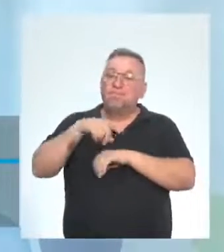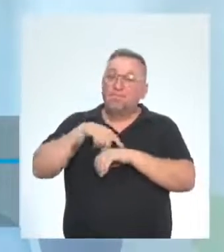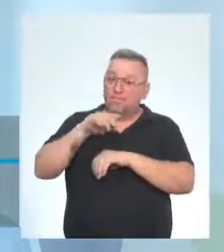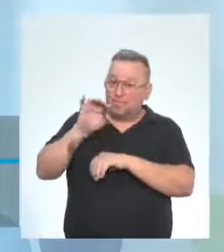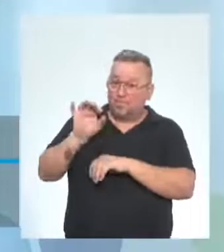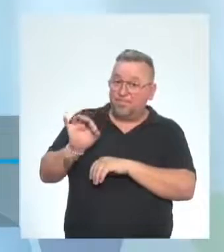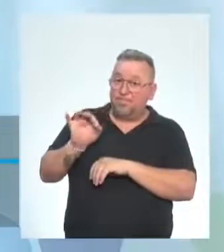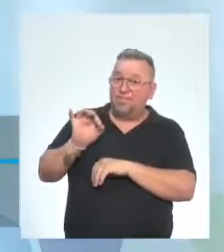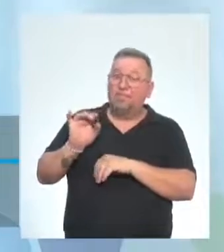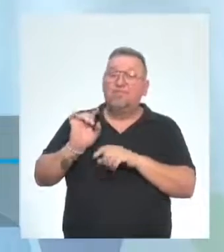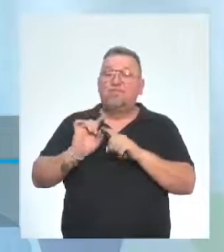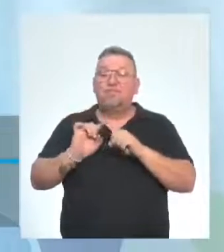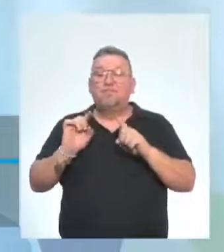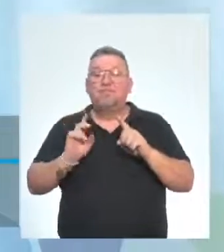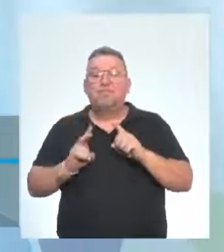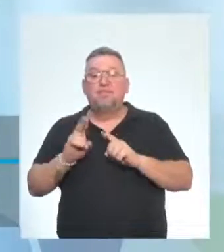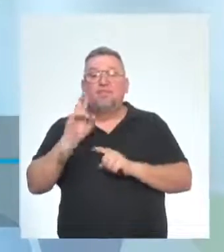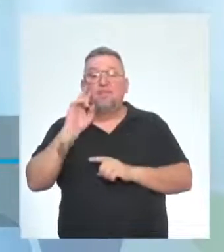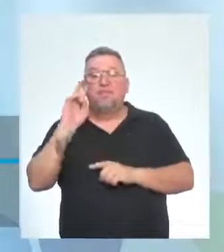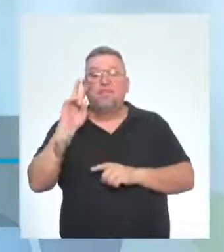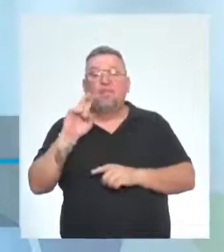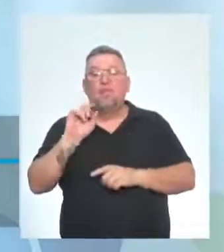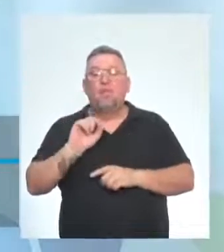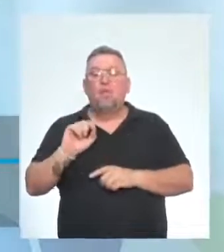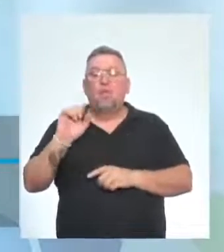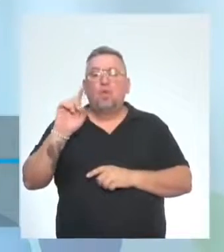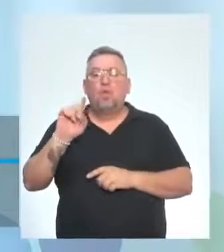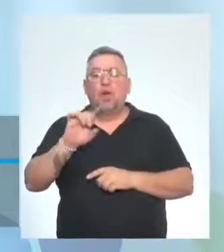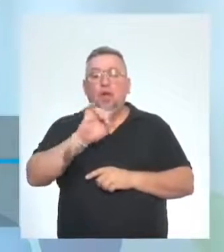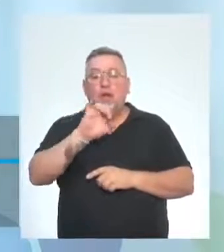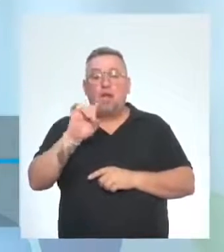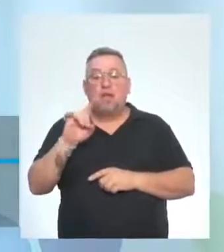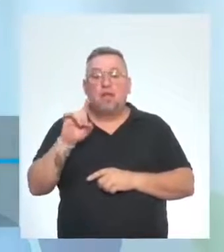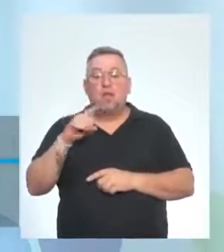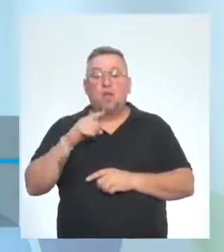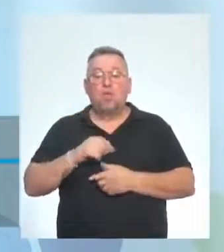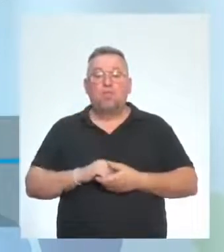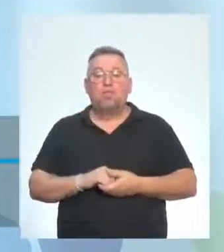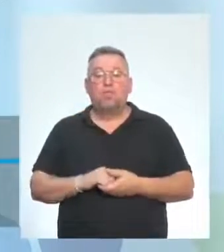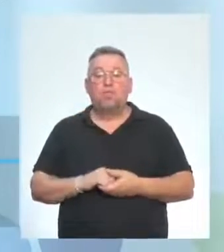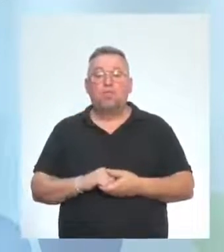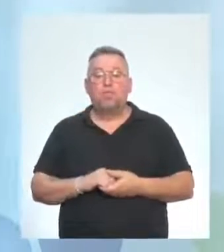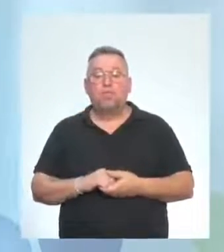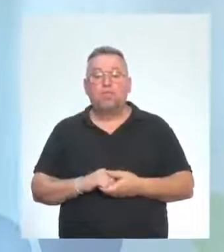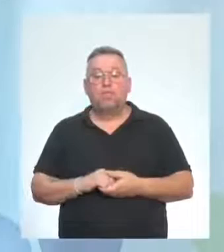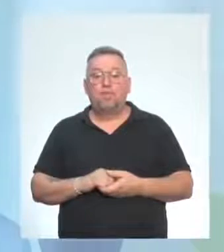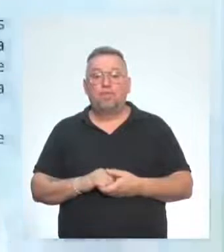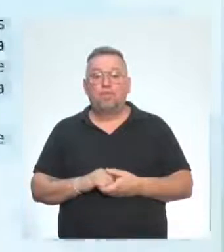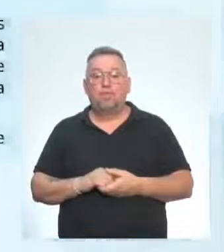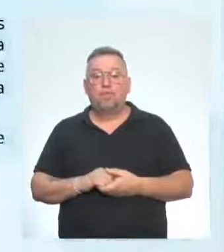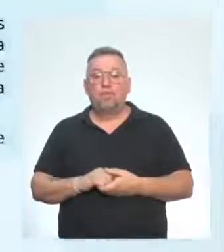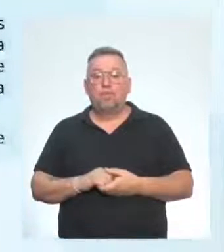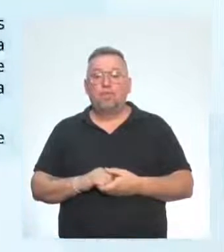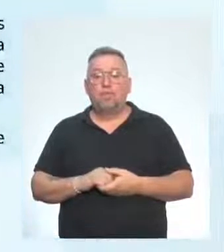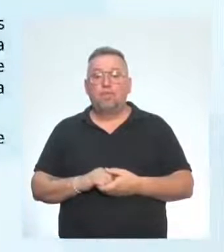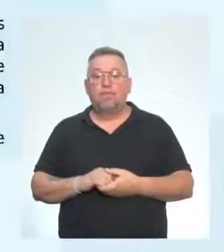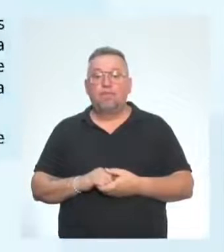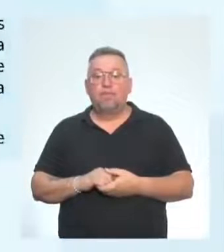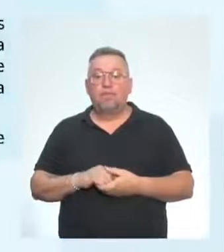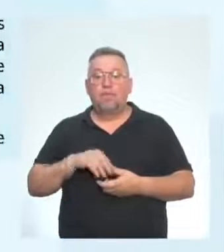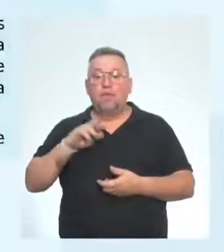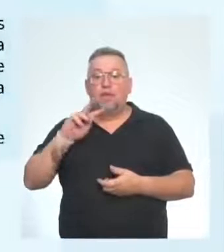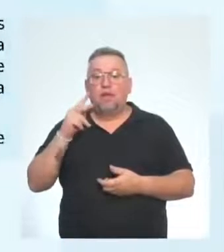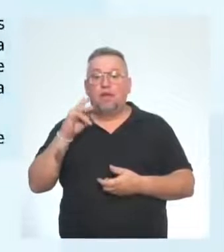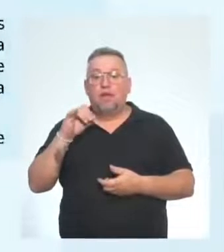tá bom? Mas continuando aqui, vamos ver um pouquinho como é que funciona cada uma dessas glândulas aí. Olha só, a